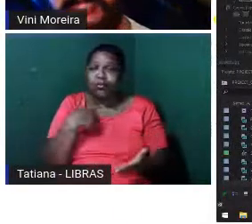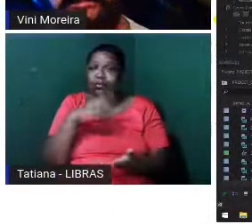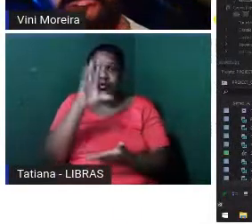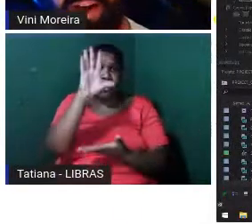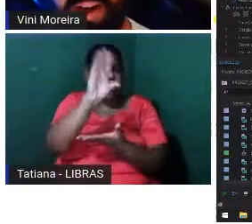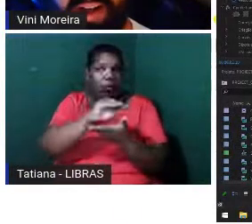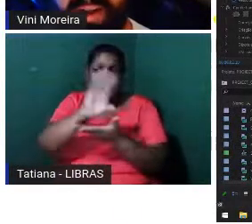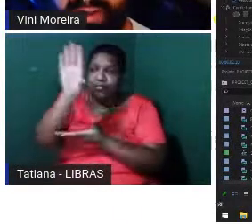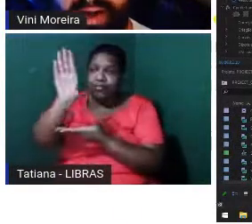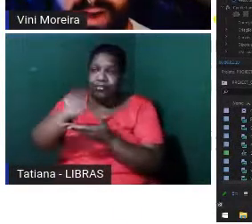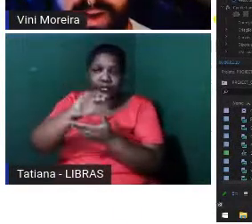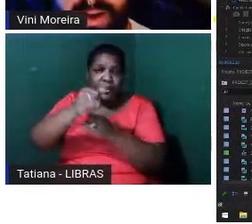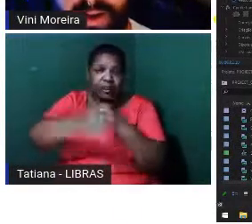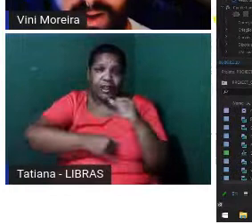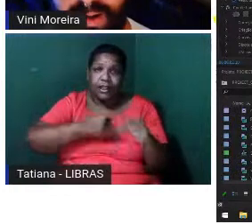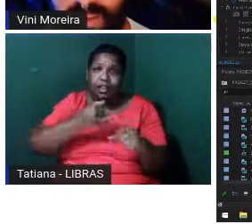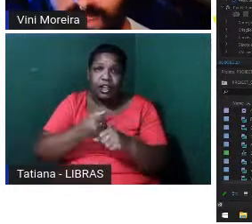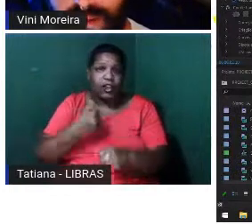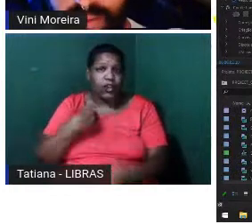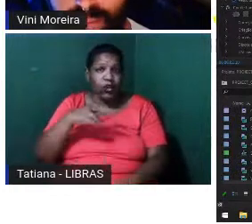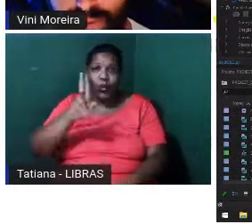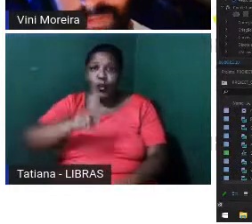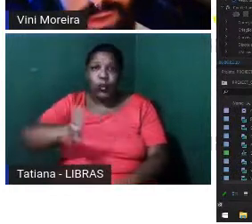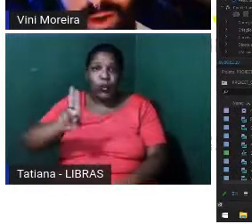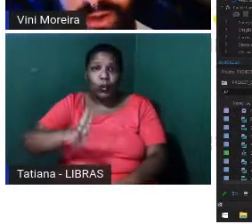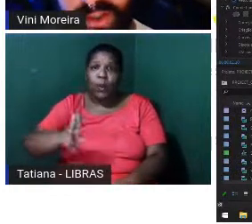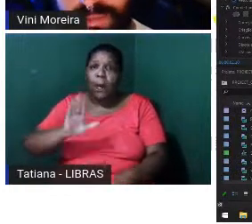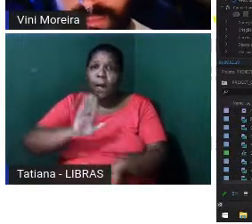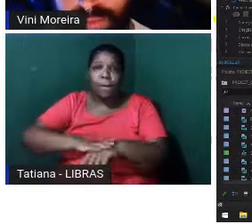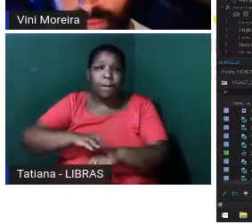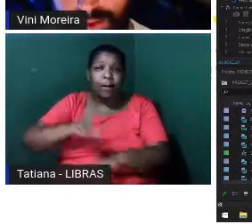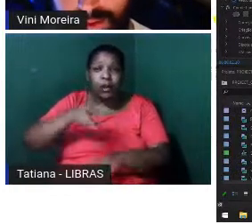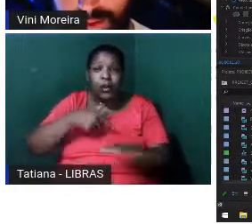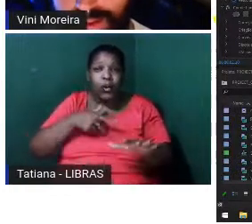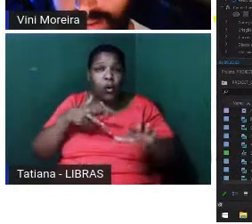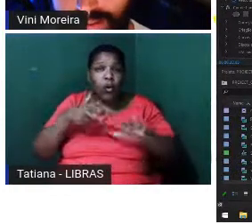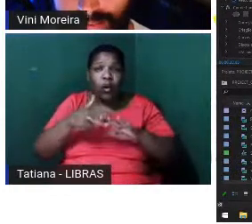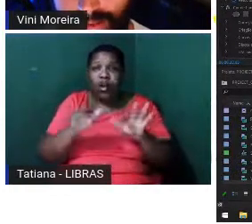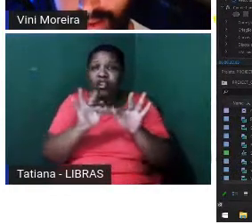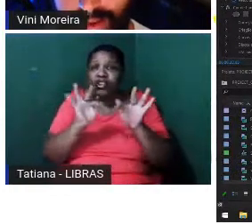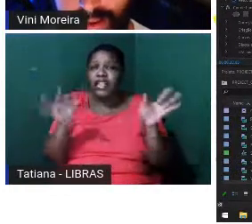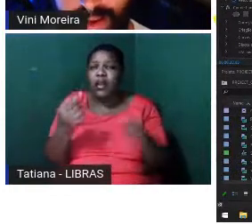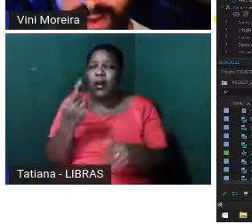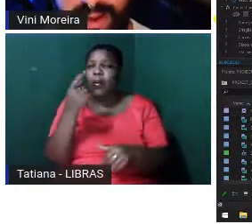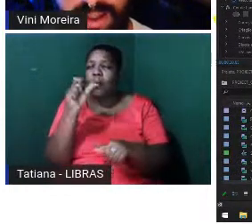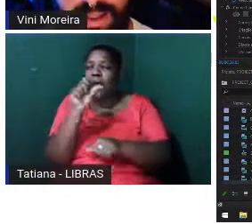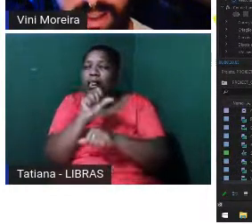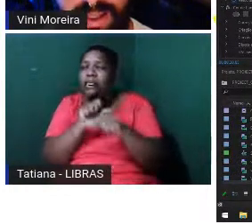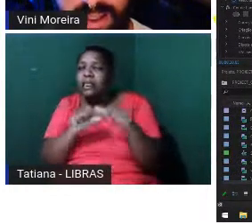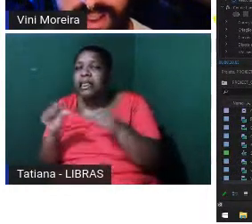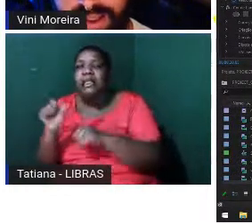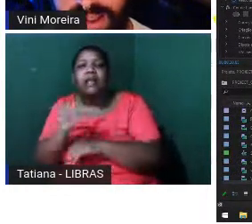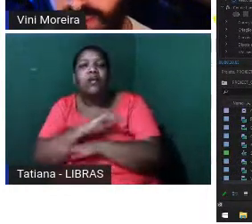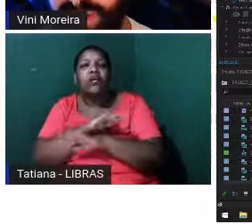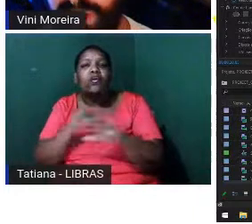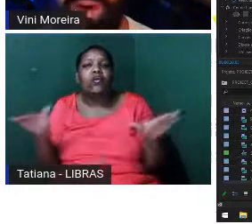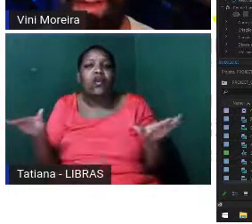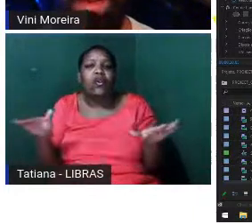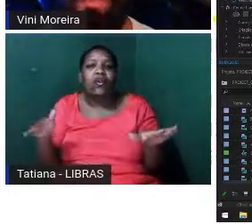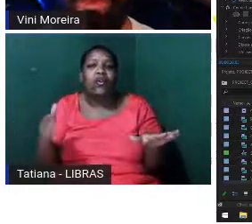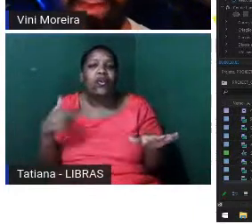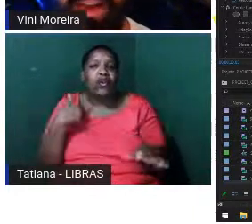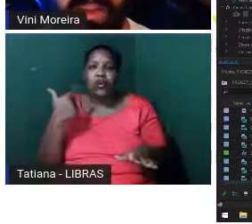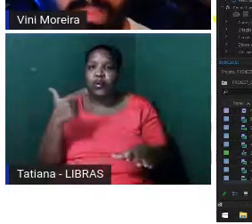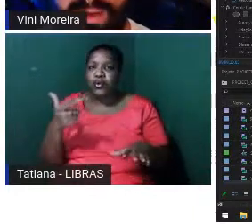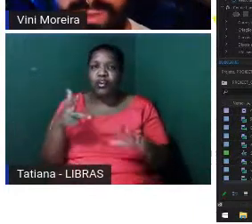baixei imagens na internet e usei o máximo possível Fortíssimo eu fiz uma transição aqui que